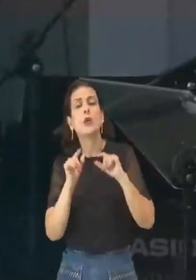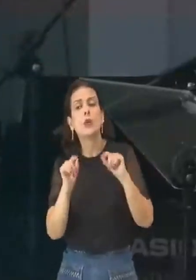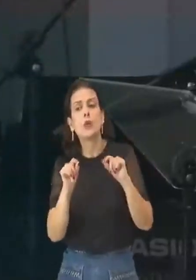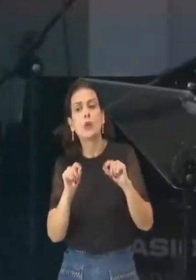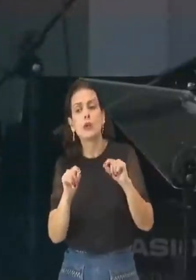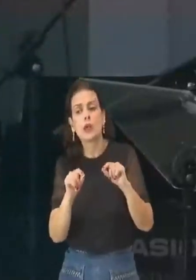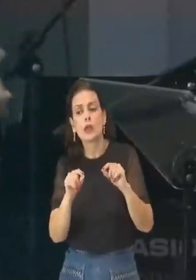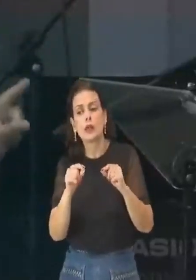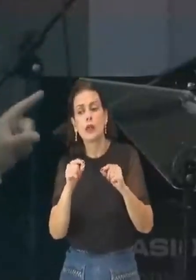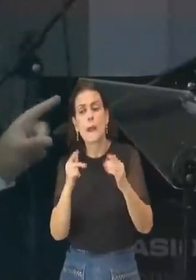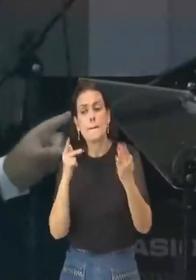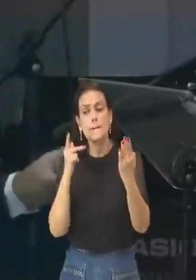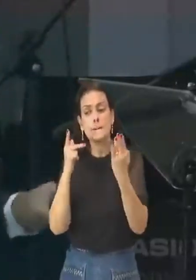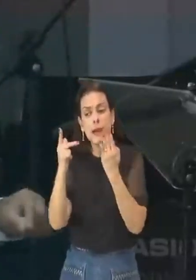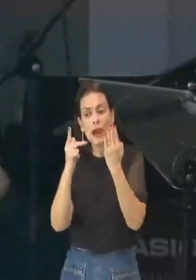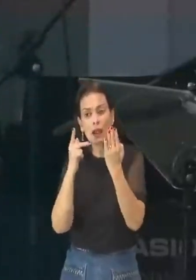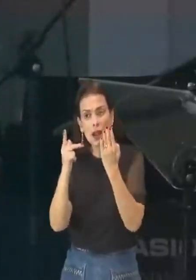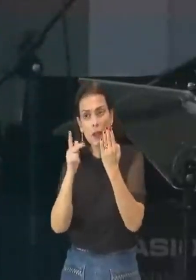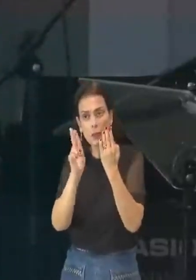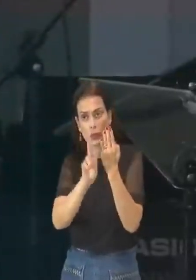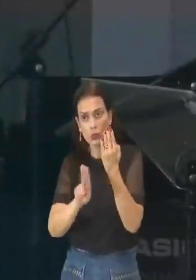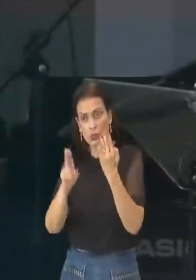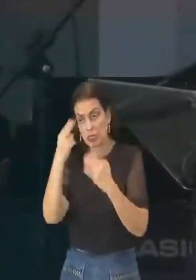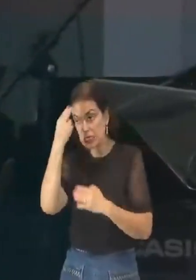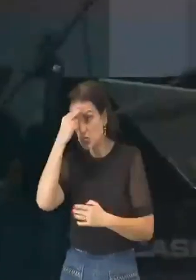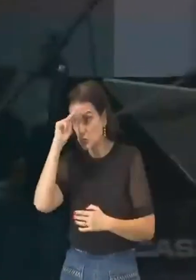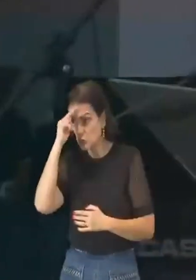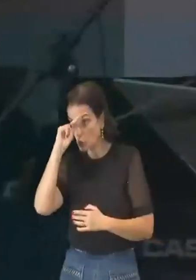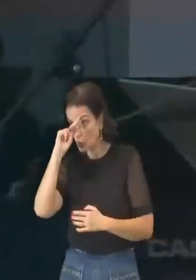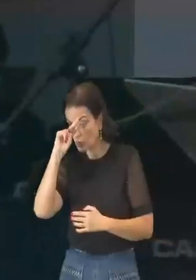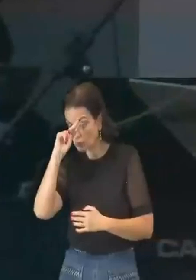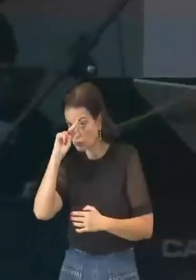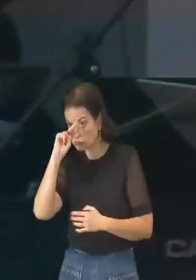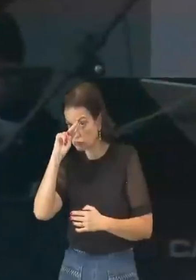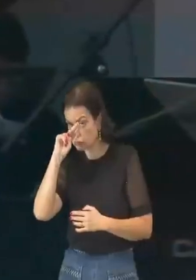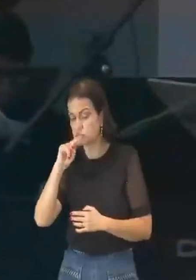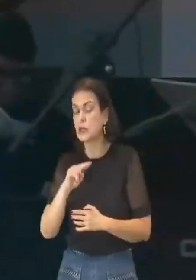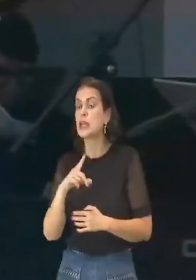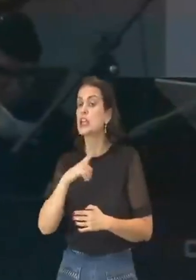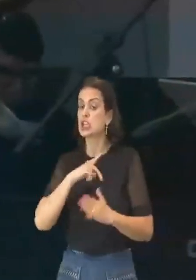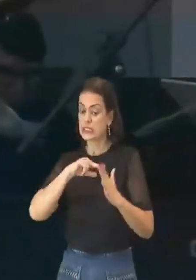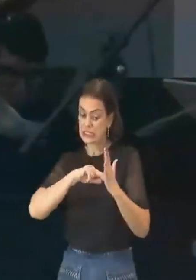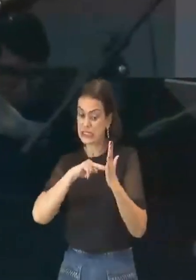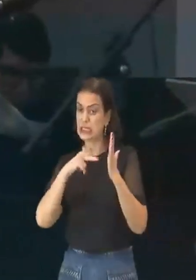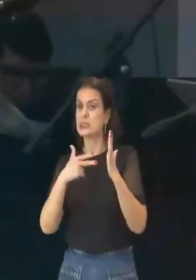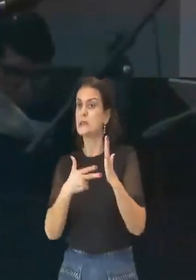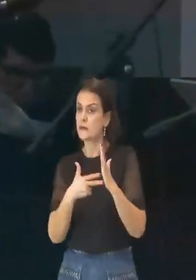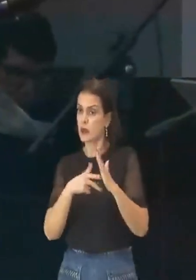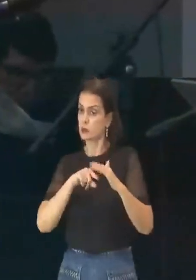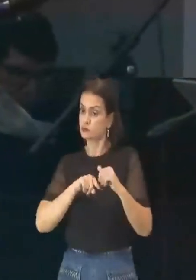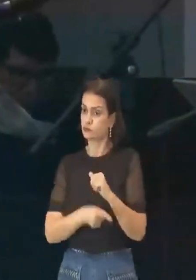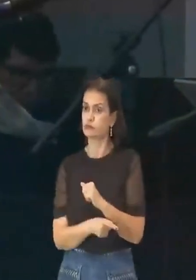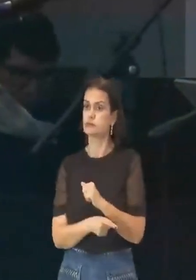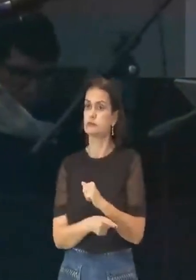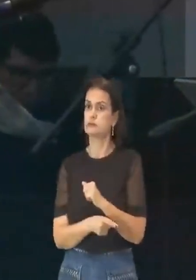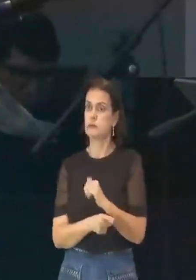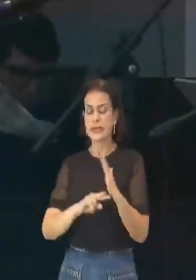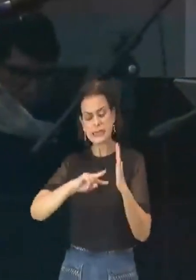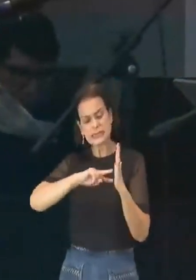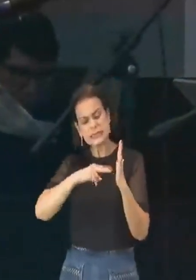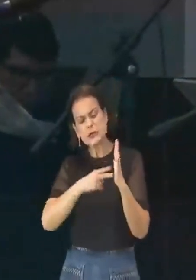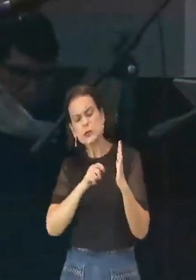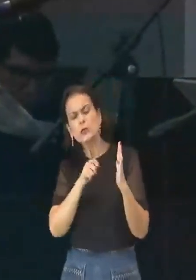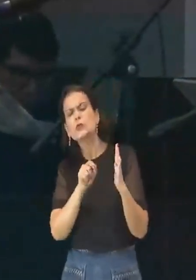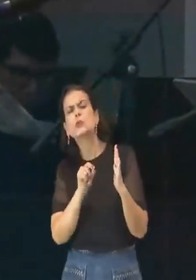através dessas parábolas, histórias que tinham um significado e que esse significado